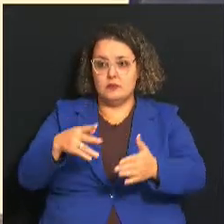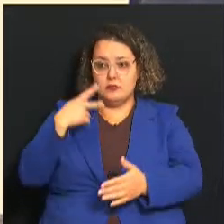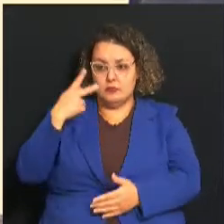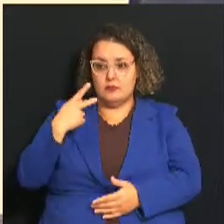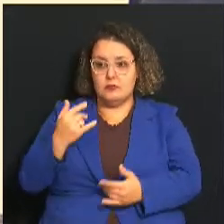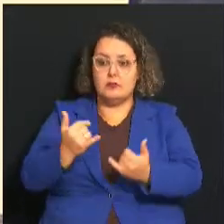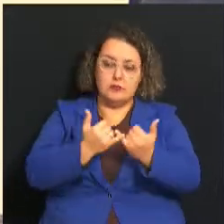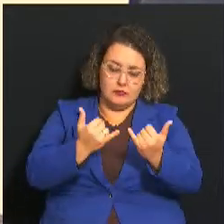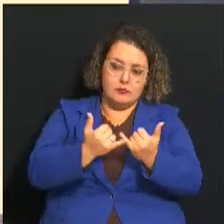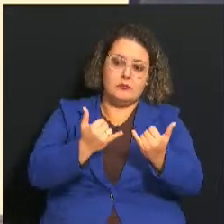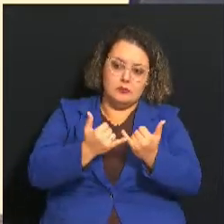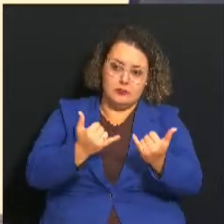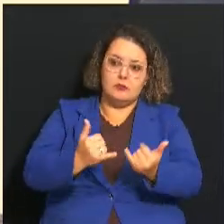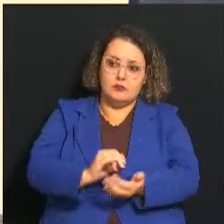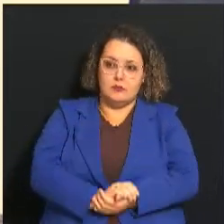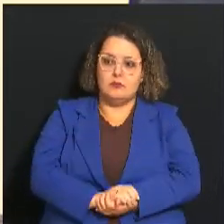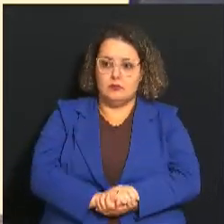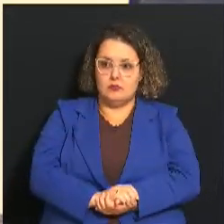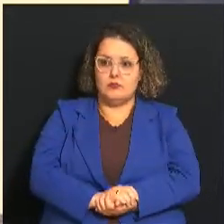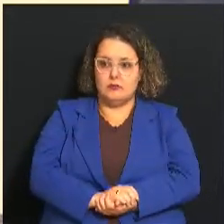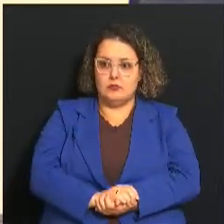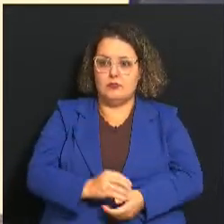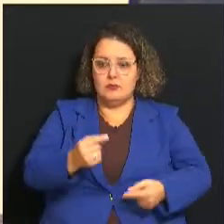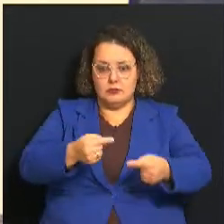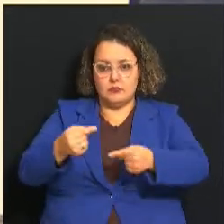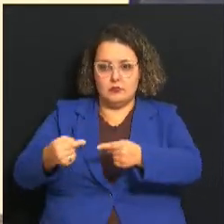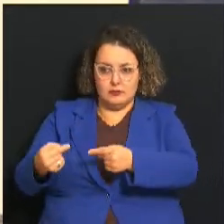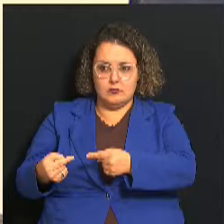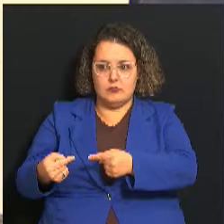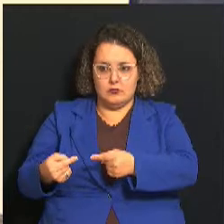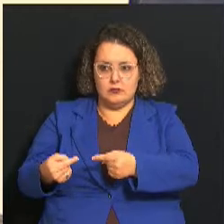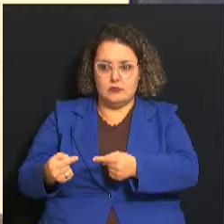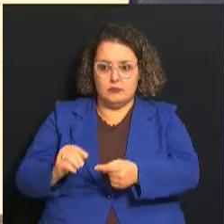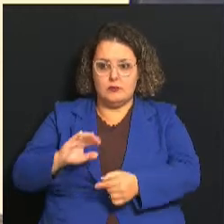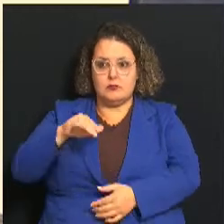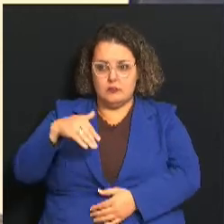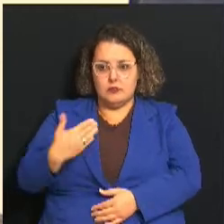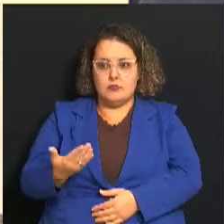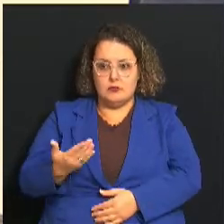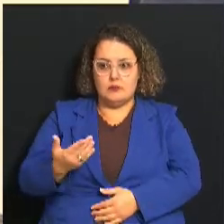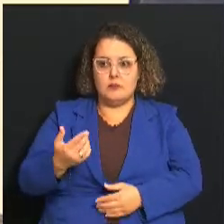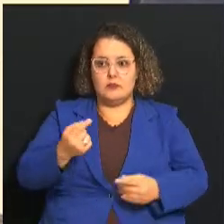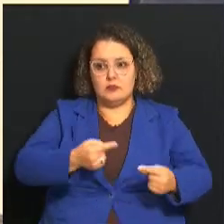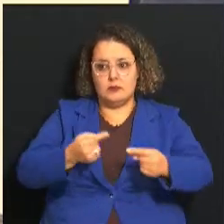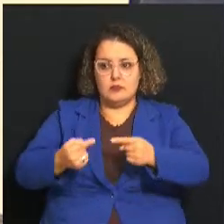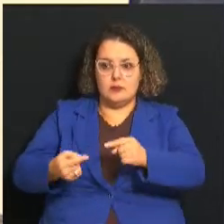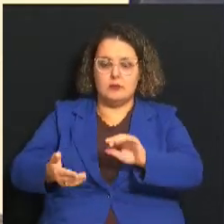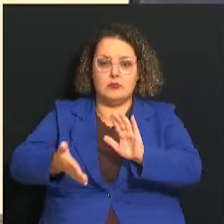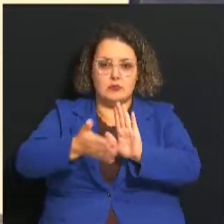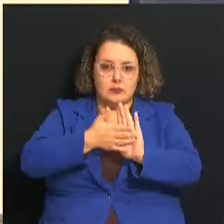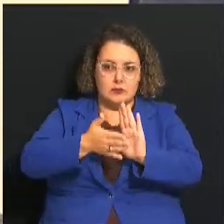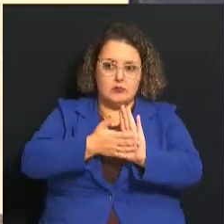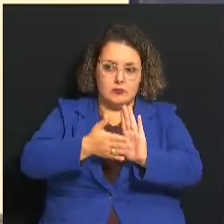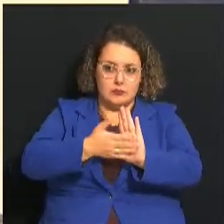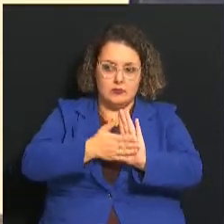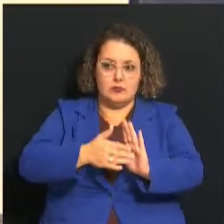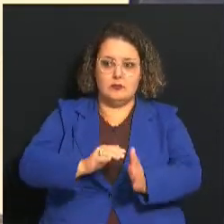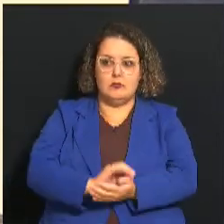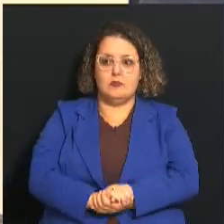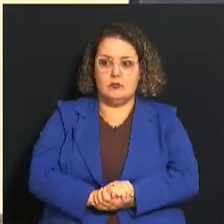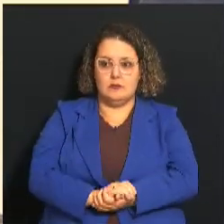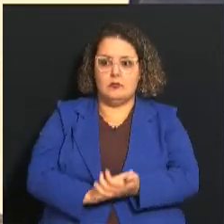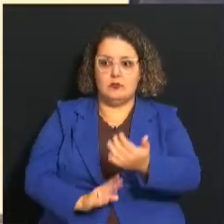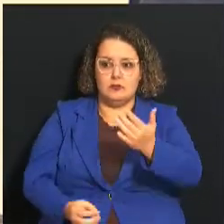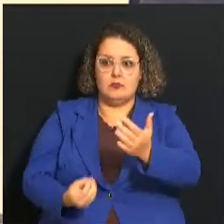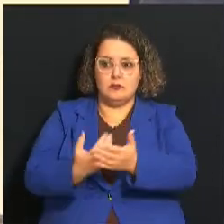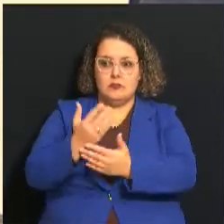falou apareceu no debate, na discussão, quando nós discutimos essa proposta de criação de frente que